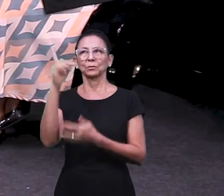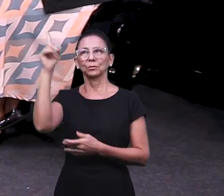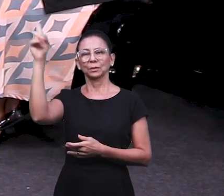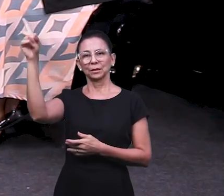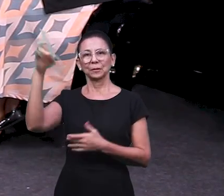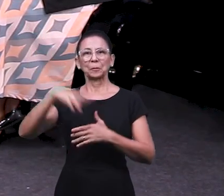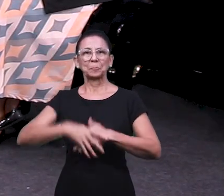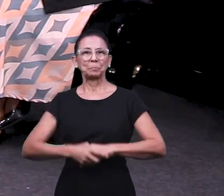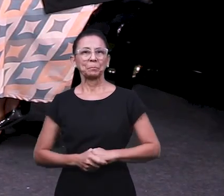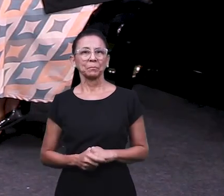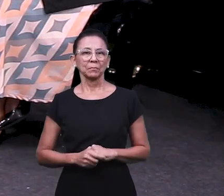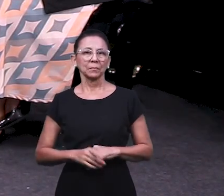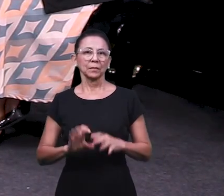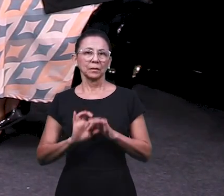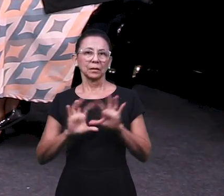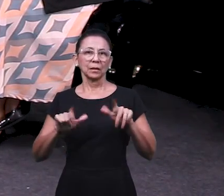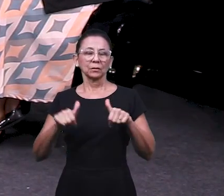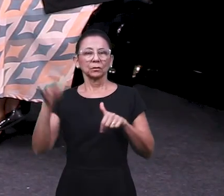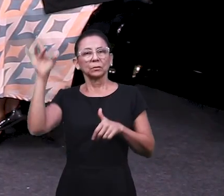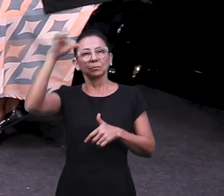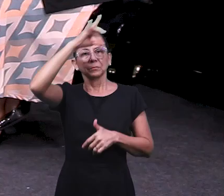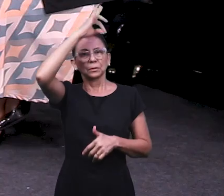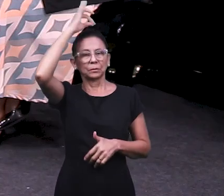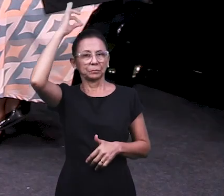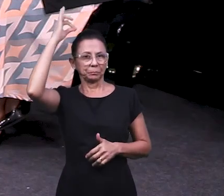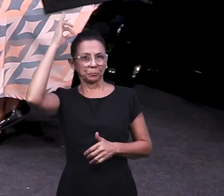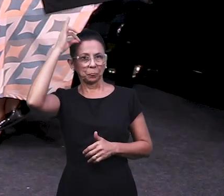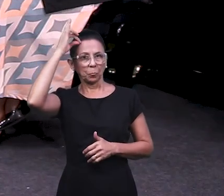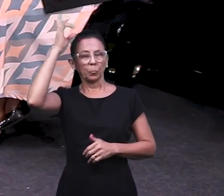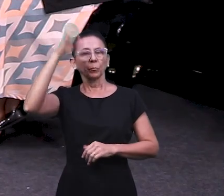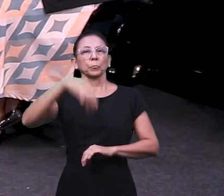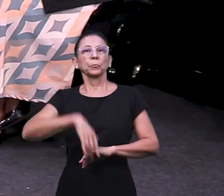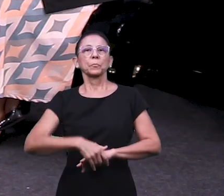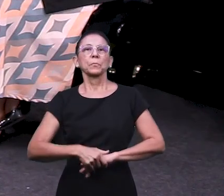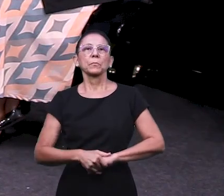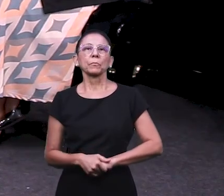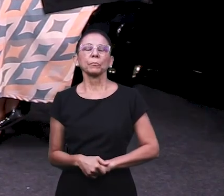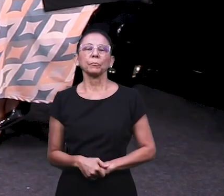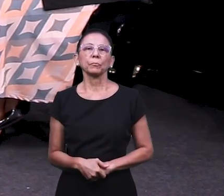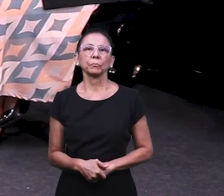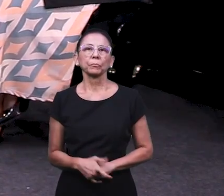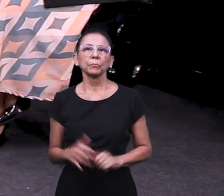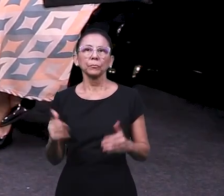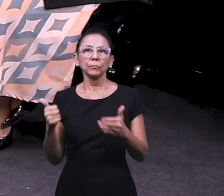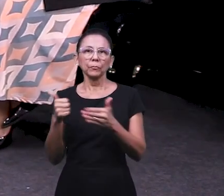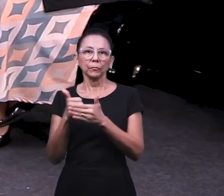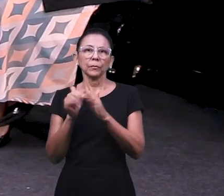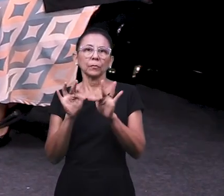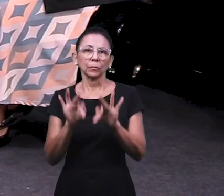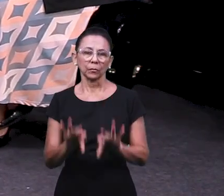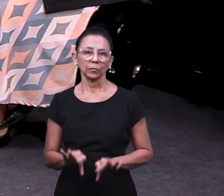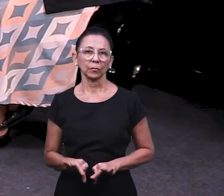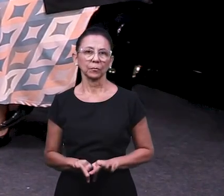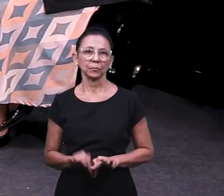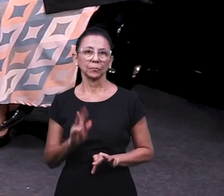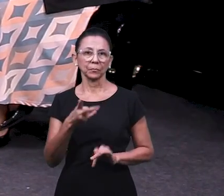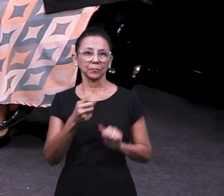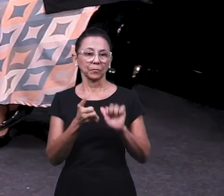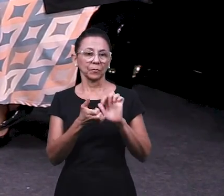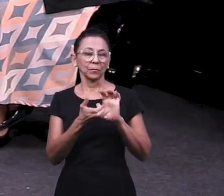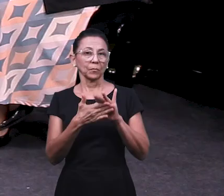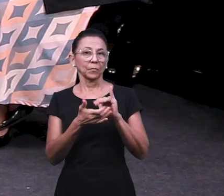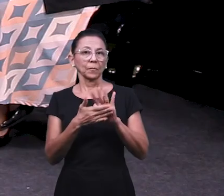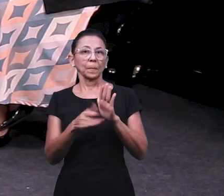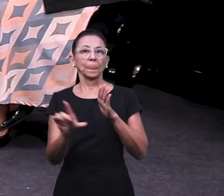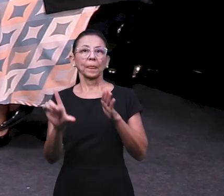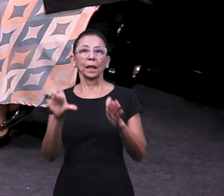vida. A gente está chegando próximo ao final aqui, a gente vai ainda ouvir mais um louvor, mas